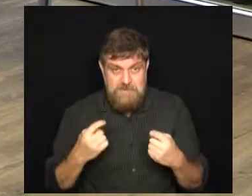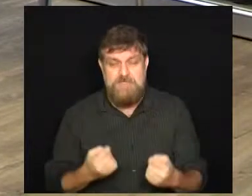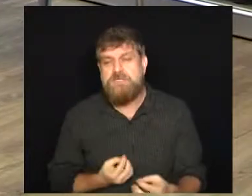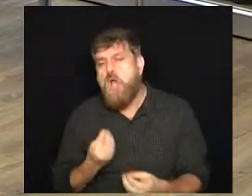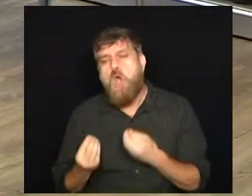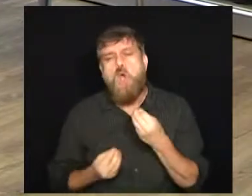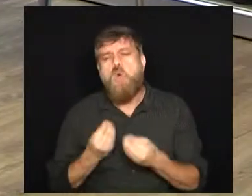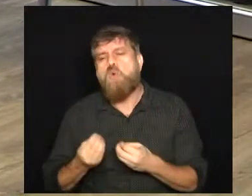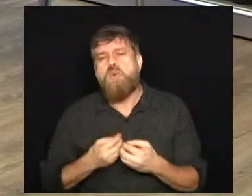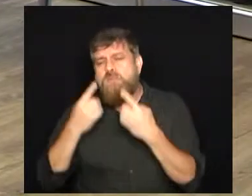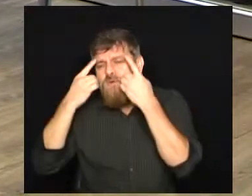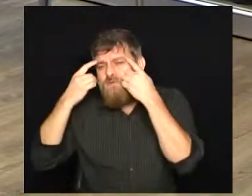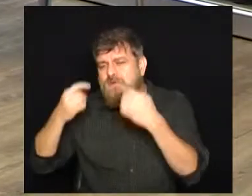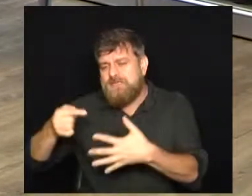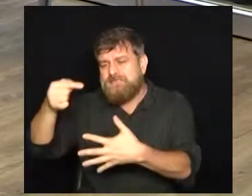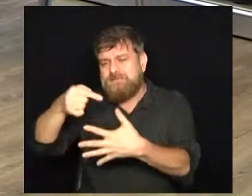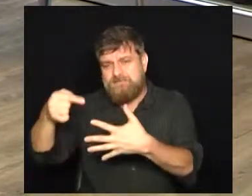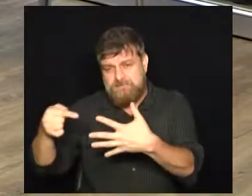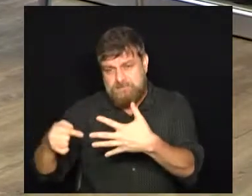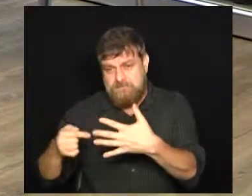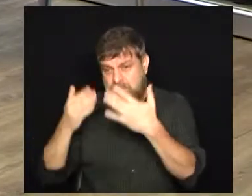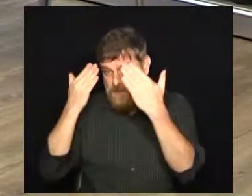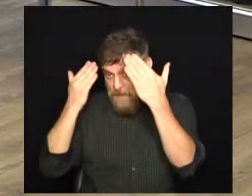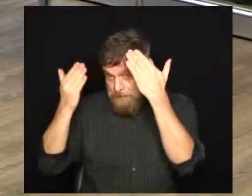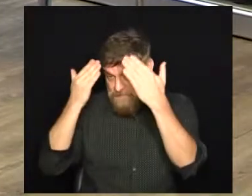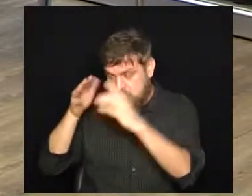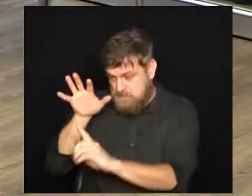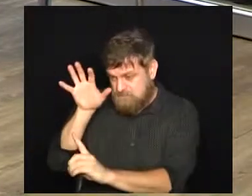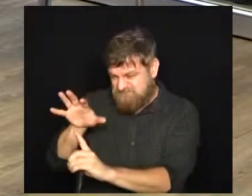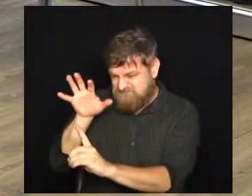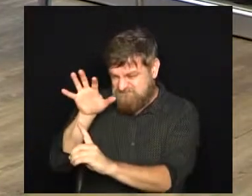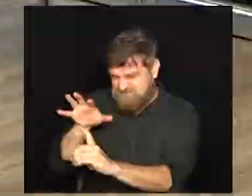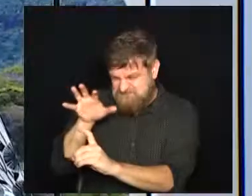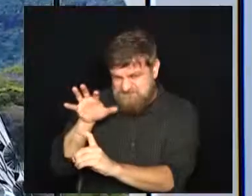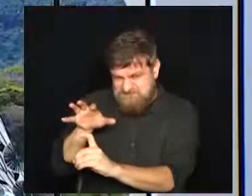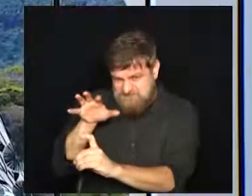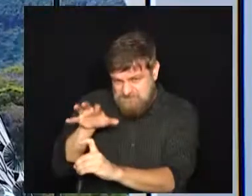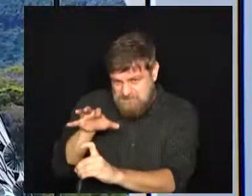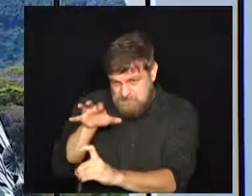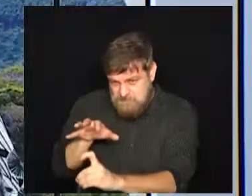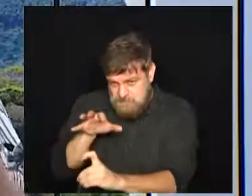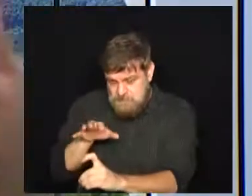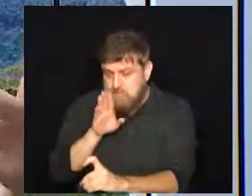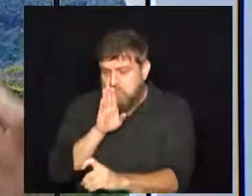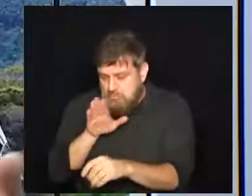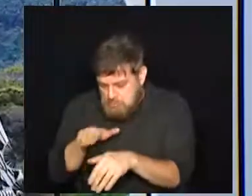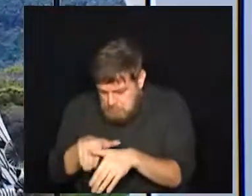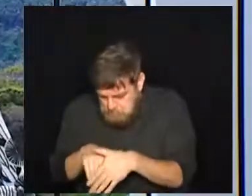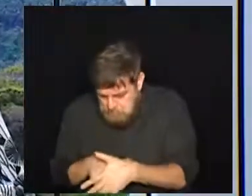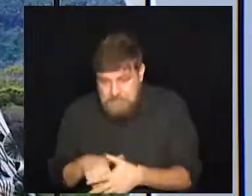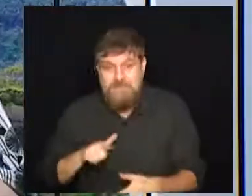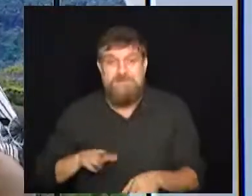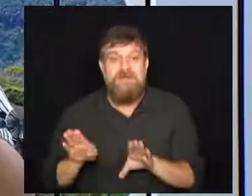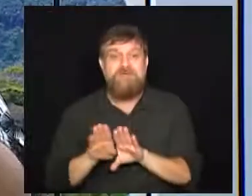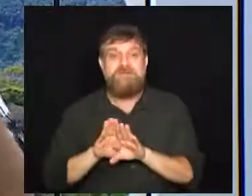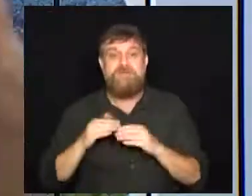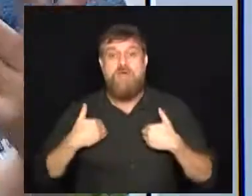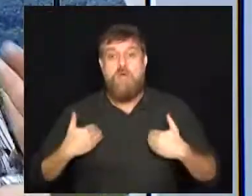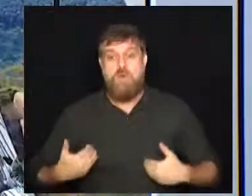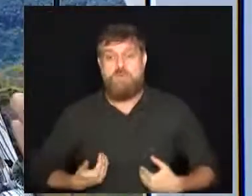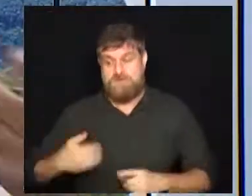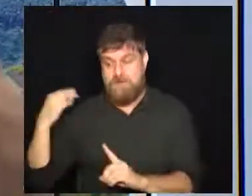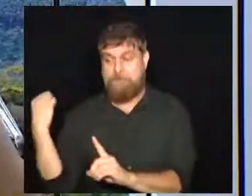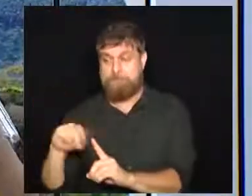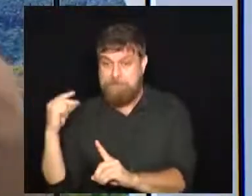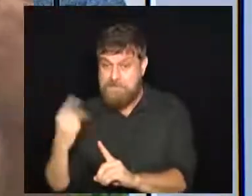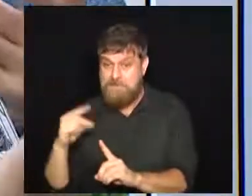Seriam violências psicológicas, seriam violências, por exemplo, quando se trata de violência física, uma lesão corporal